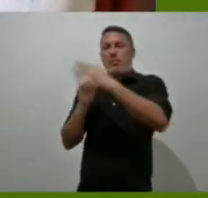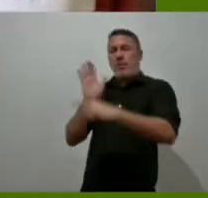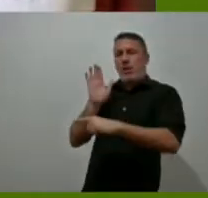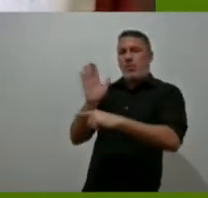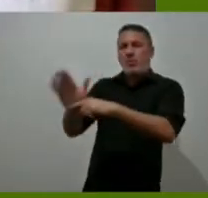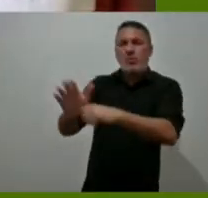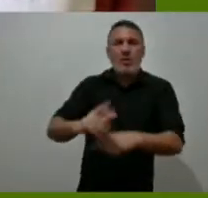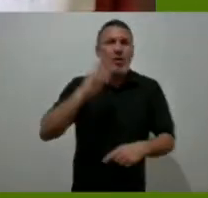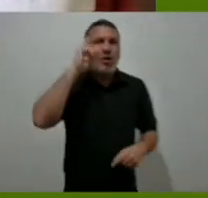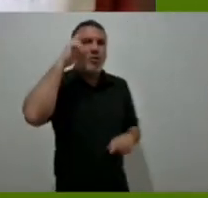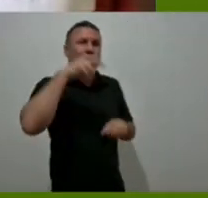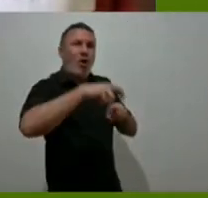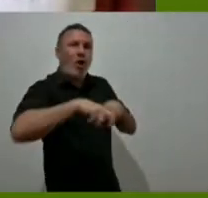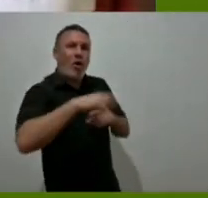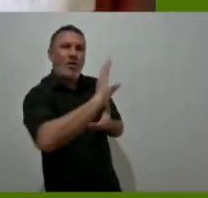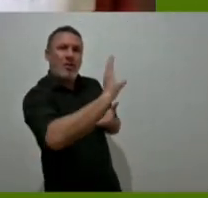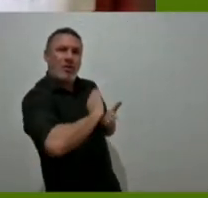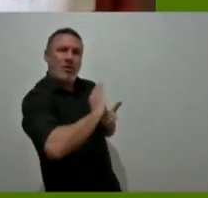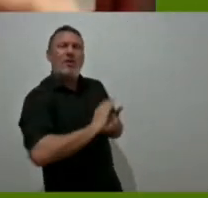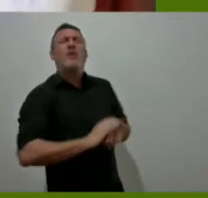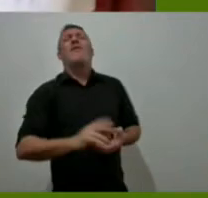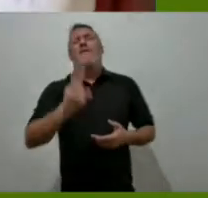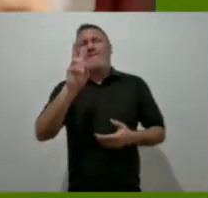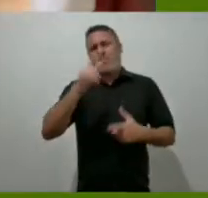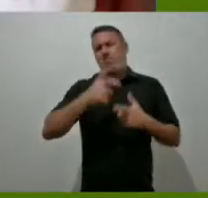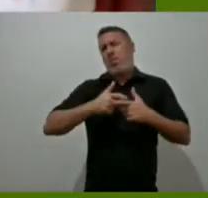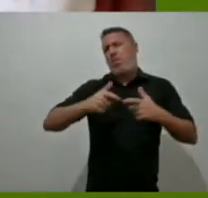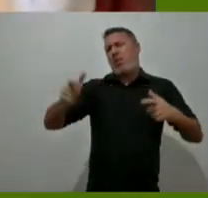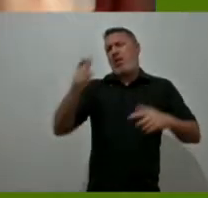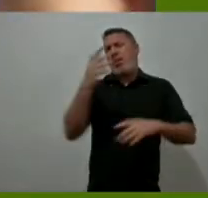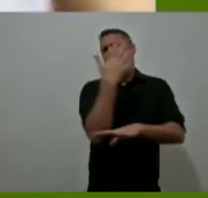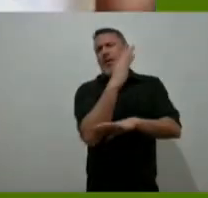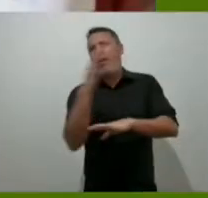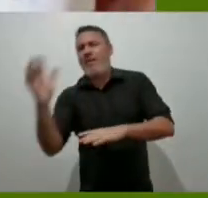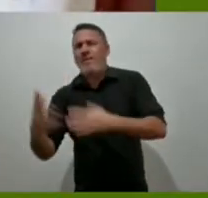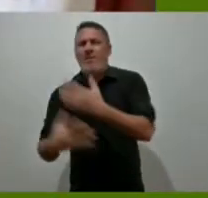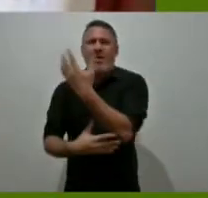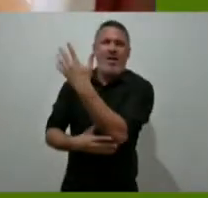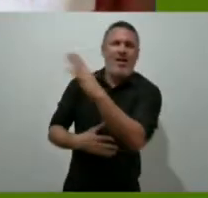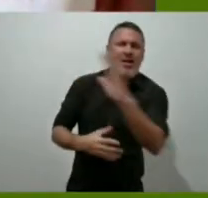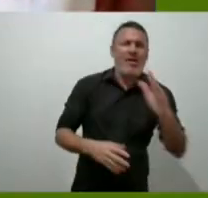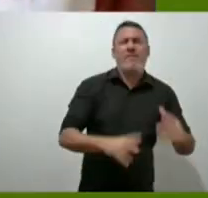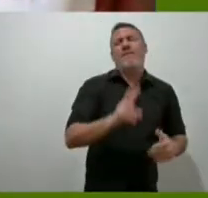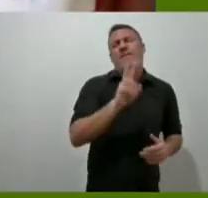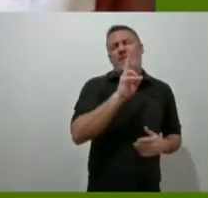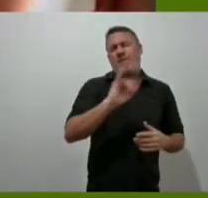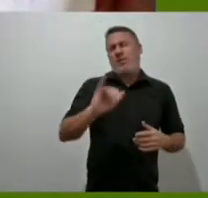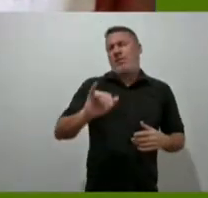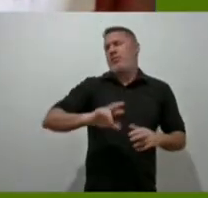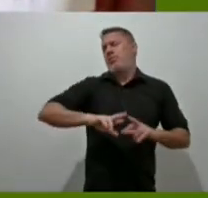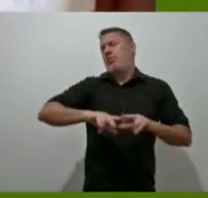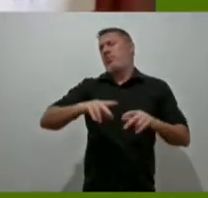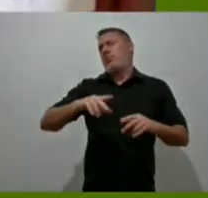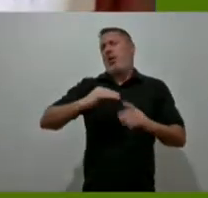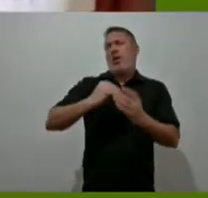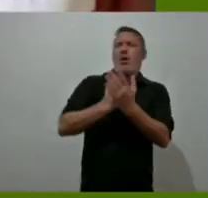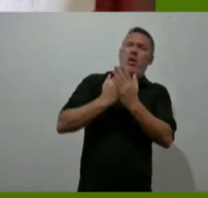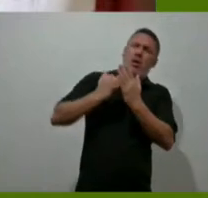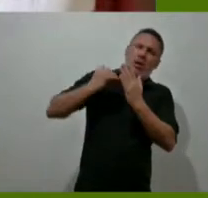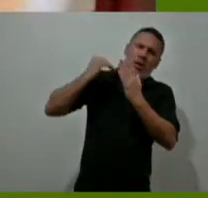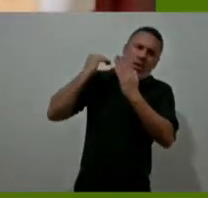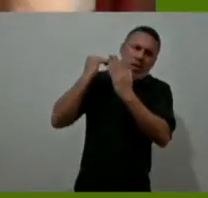plantaremos milhões de hectares de terra e nós poderemos, através da recuperação de uma grande